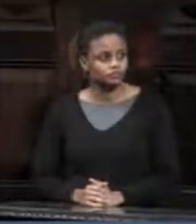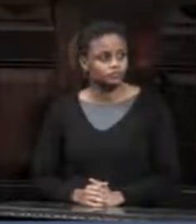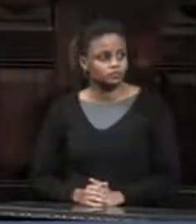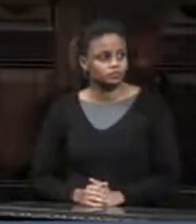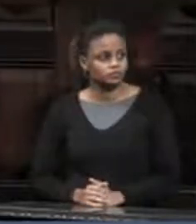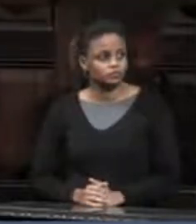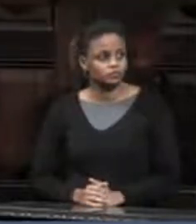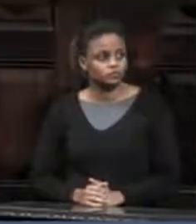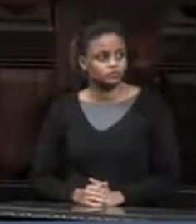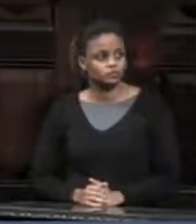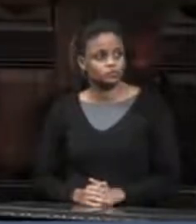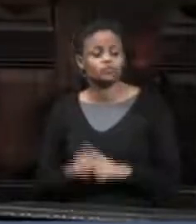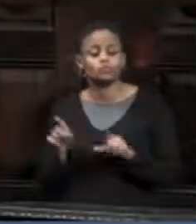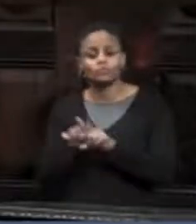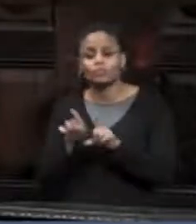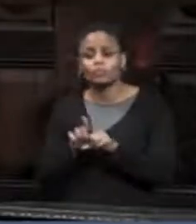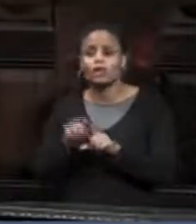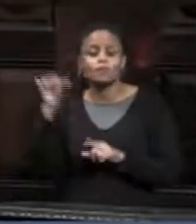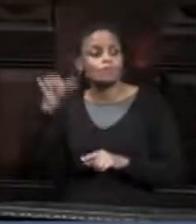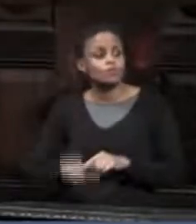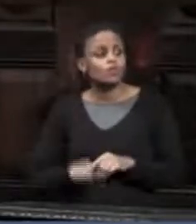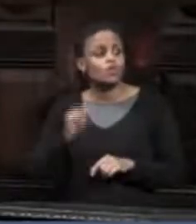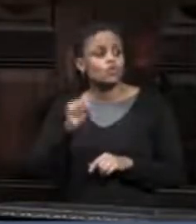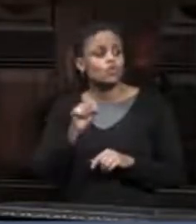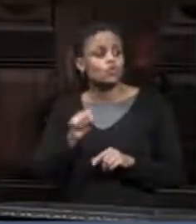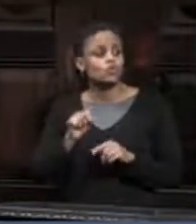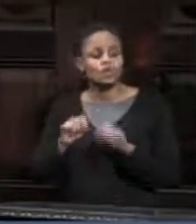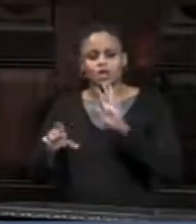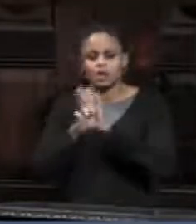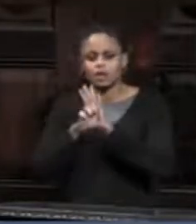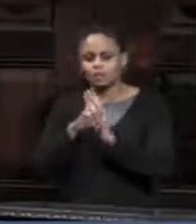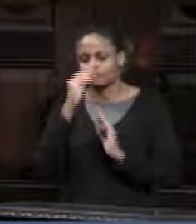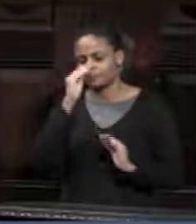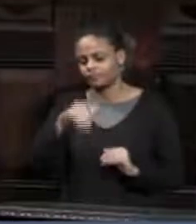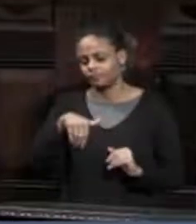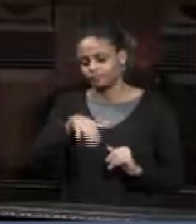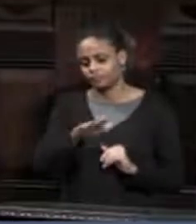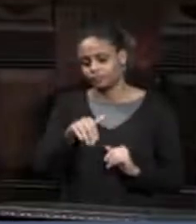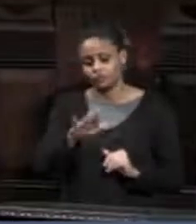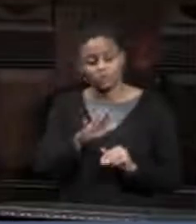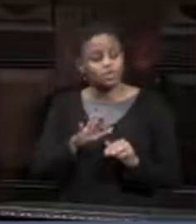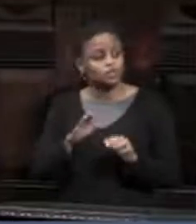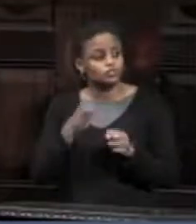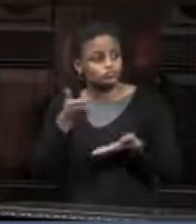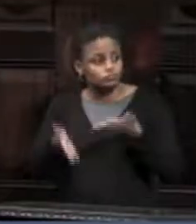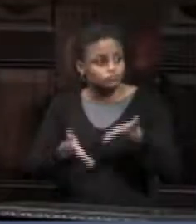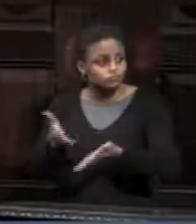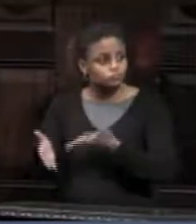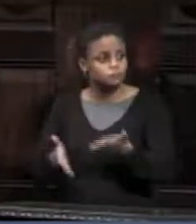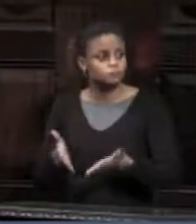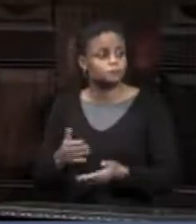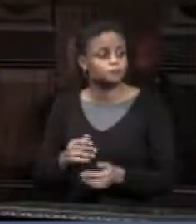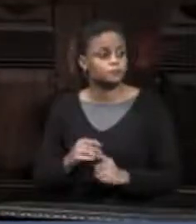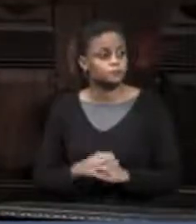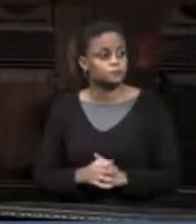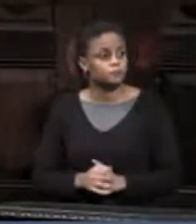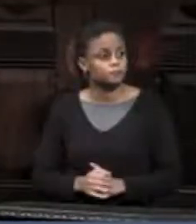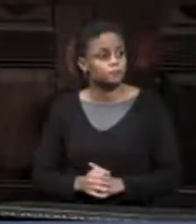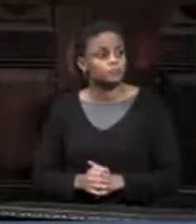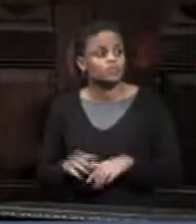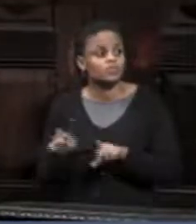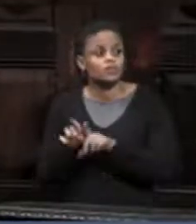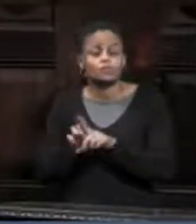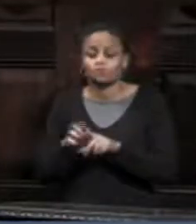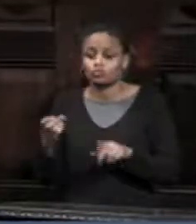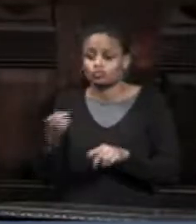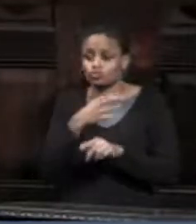Agrava ainda o descuido com as normas previstas e a não conclusão da análise do pedido de renovação da licença